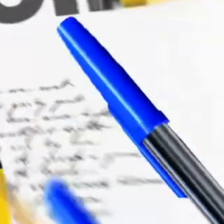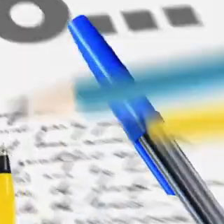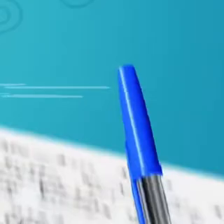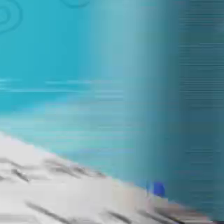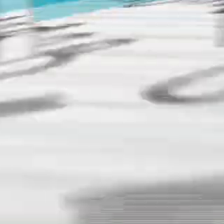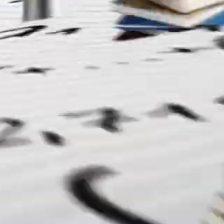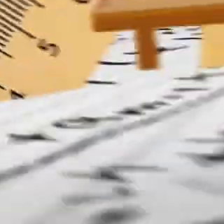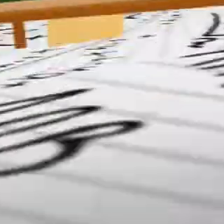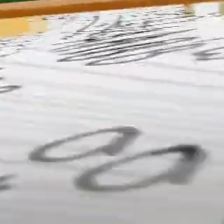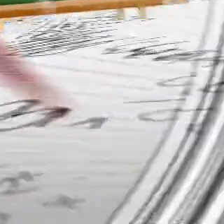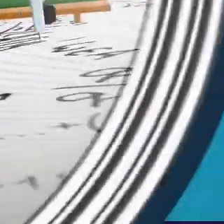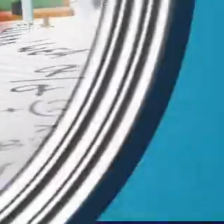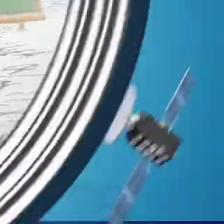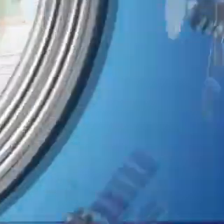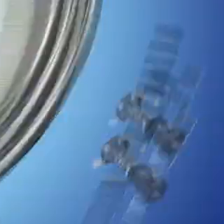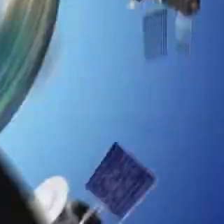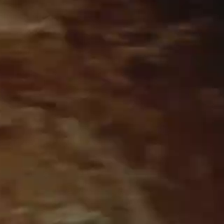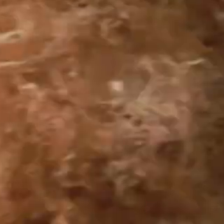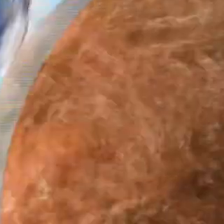Tchau.